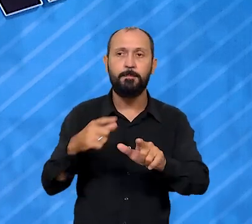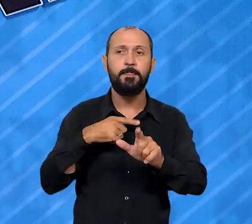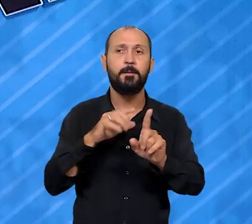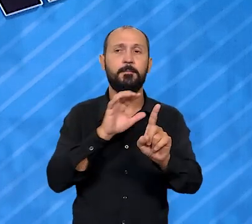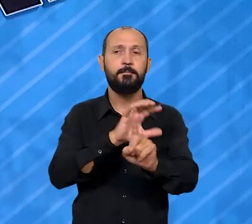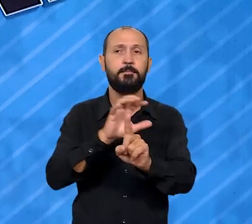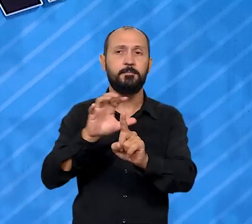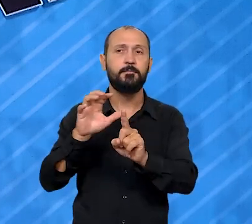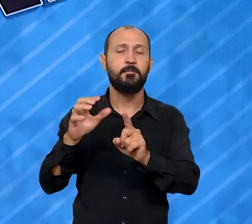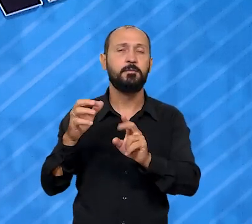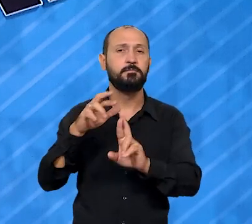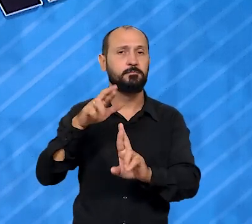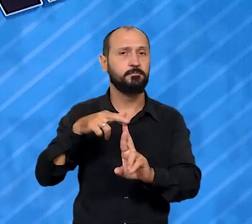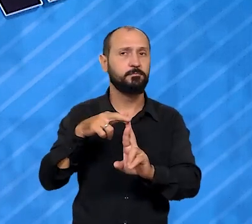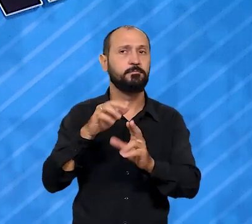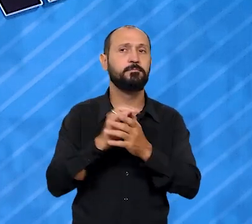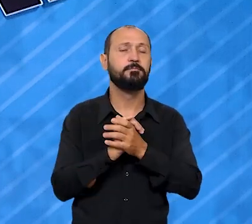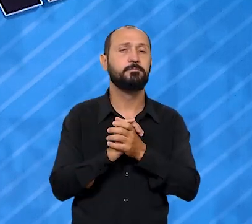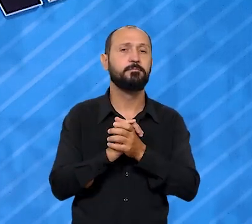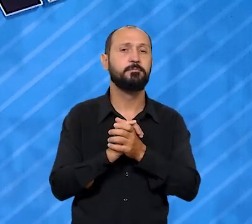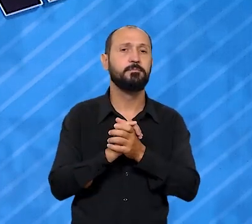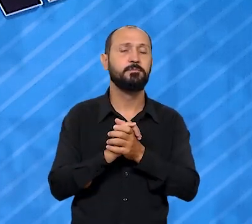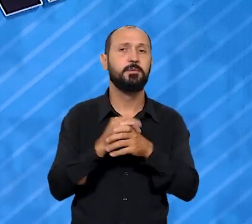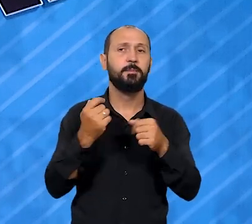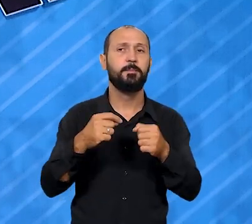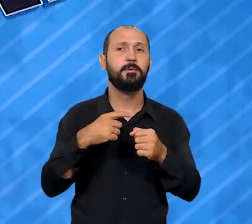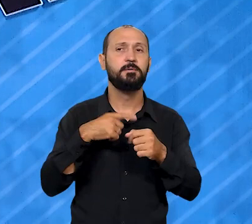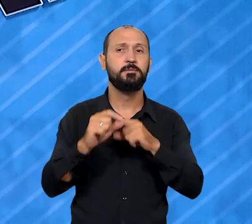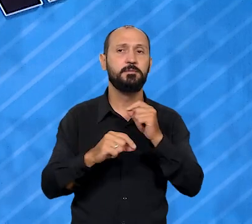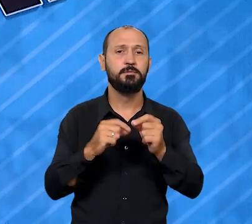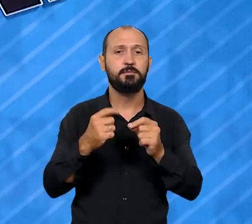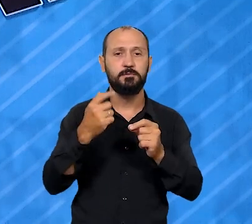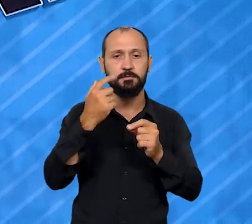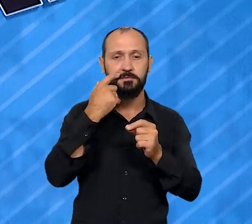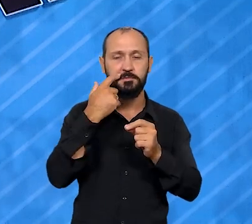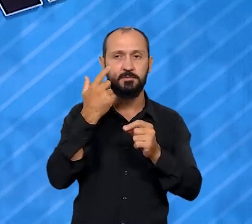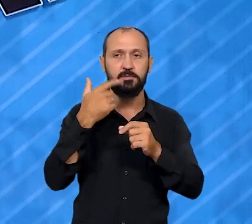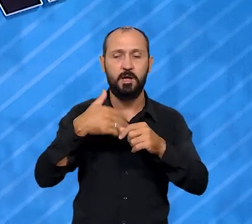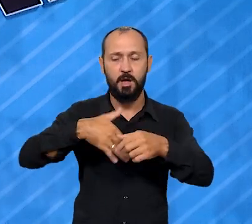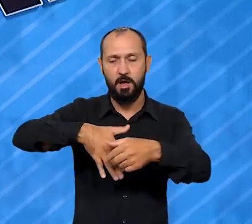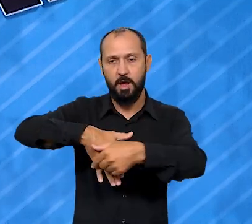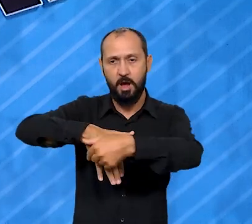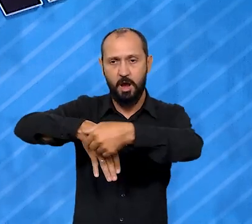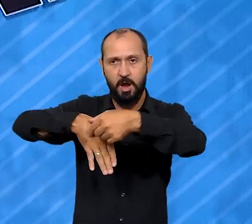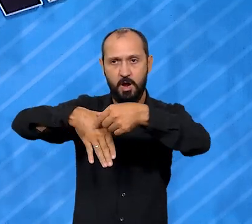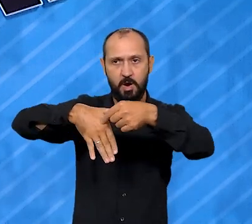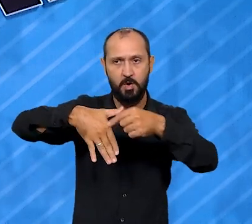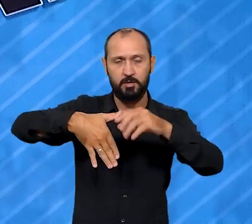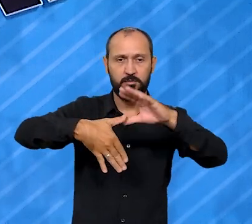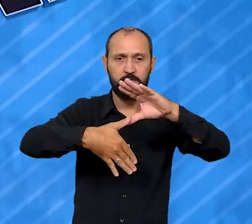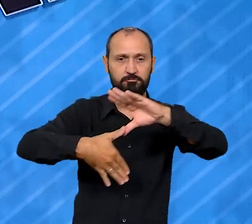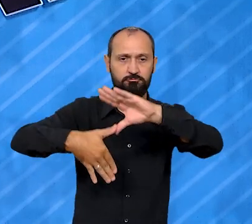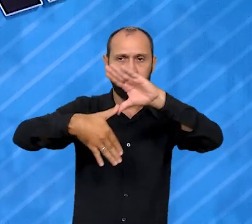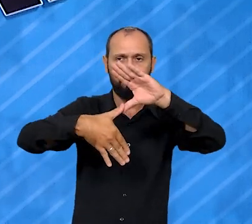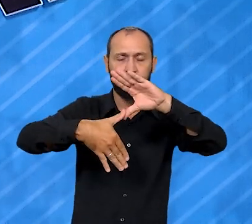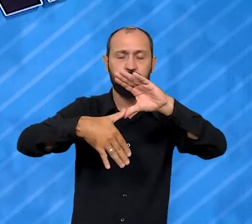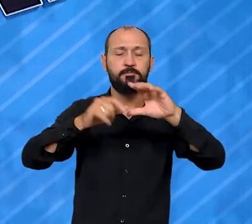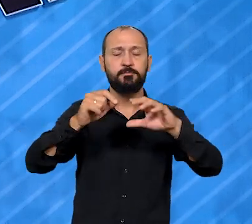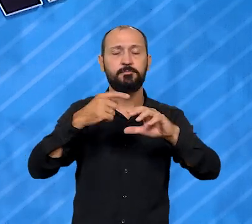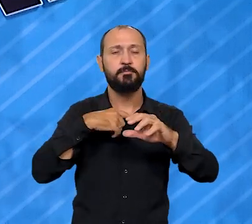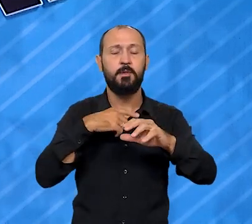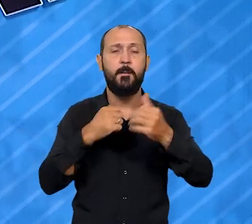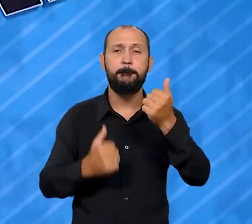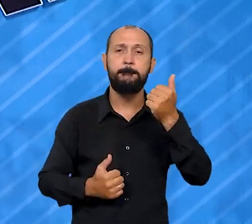tem um impacto ambiental muito relevante. E a gente precisa também a questão da rota bioceânica, que vai trazer